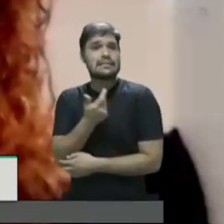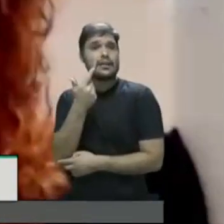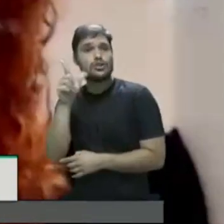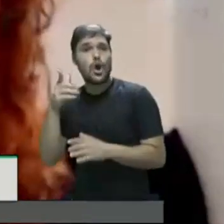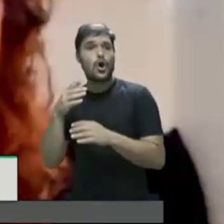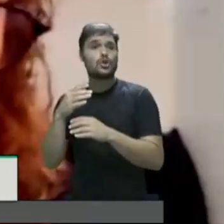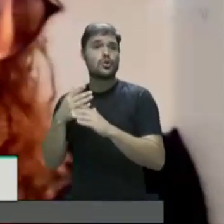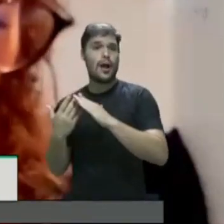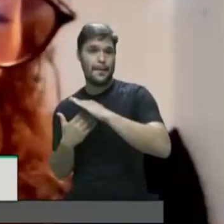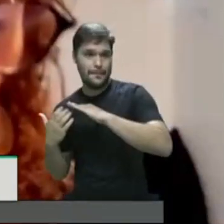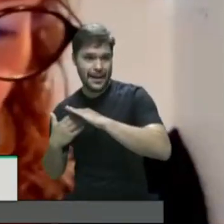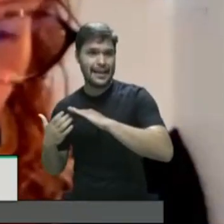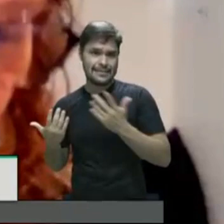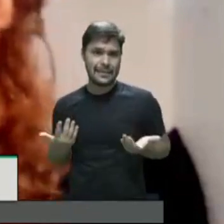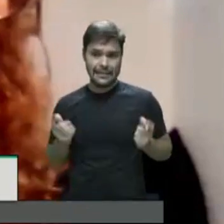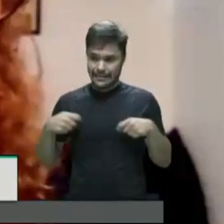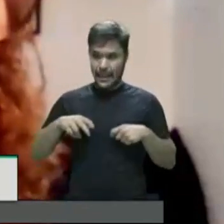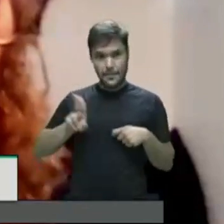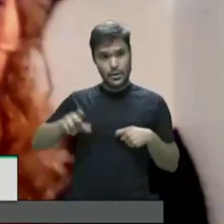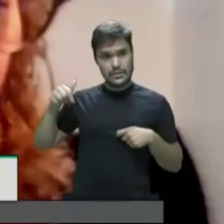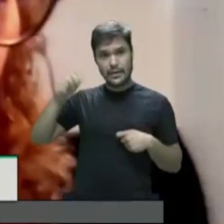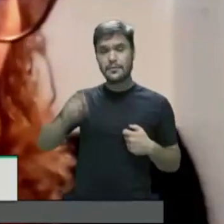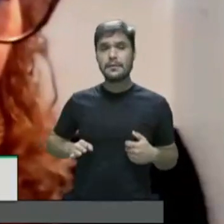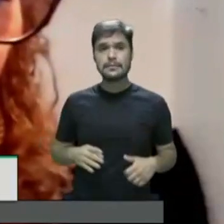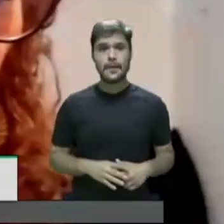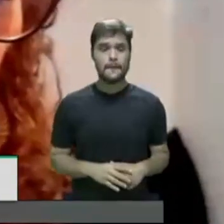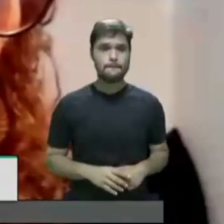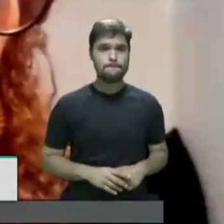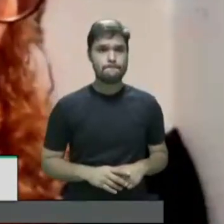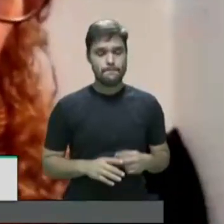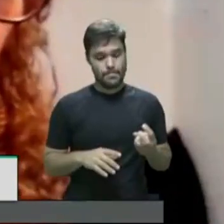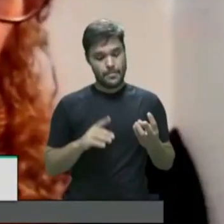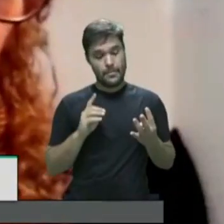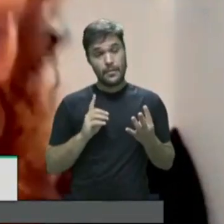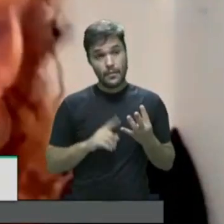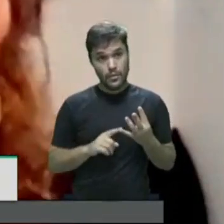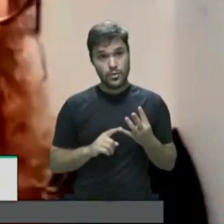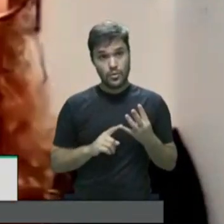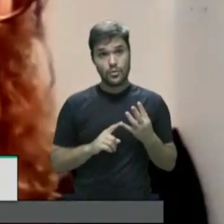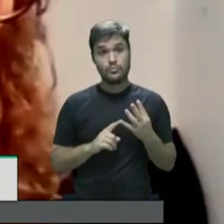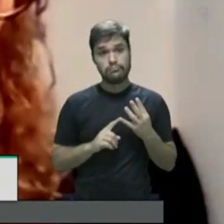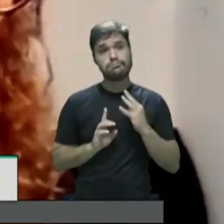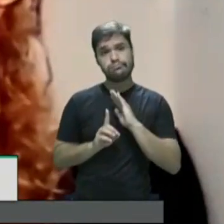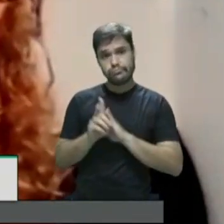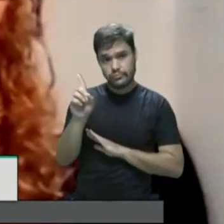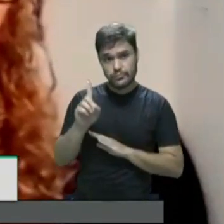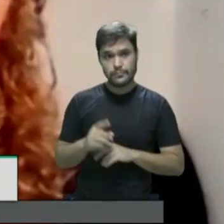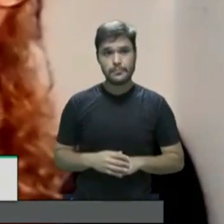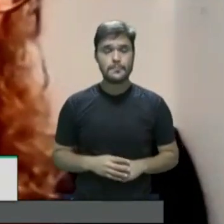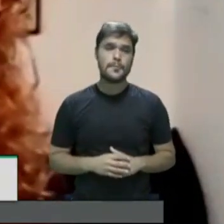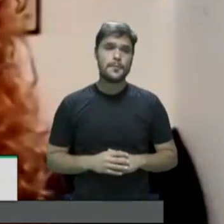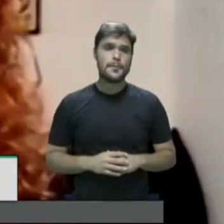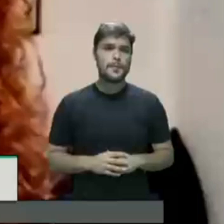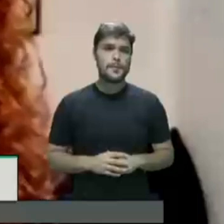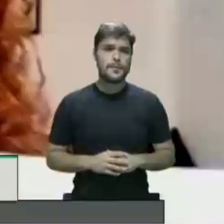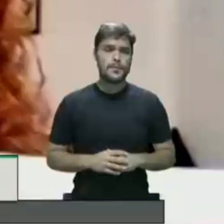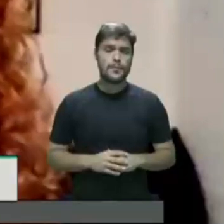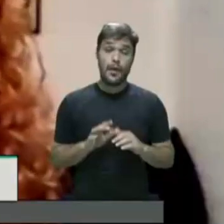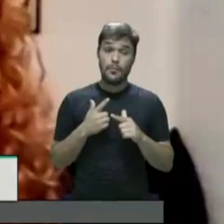ser aplicada no povo brasileiro. Terceira questão, aliás, quarta questão, ministro, é o